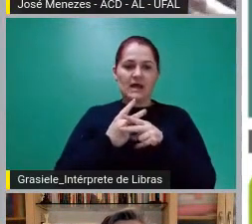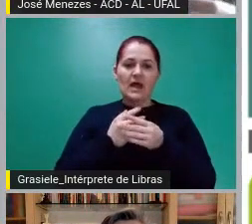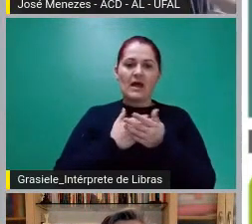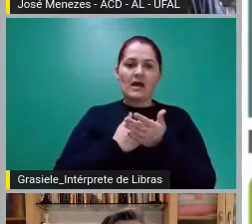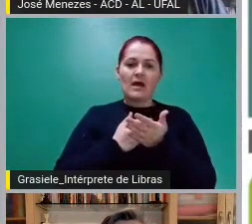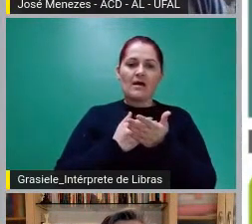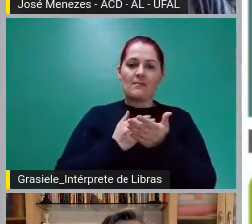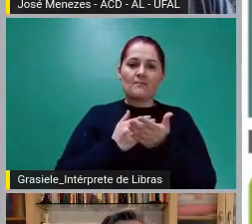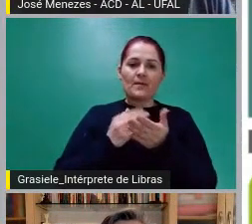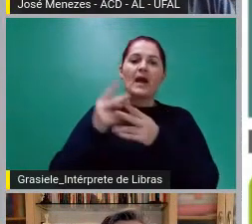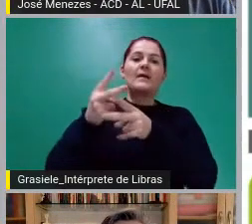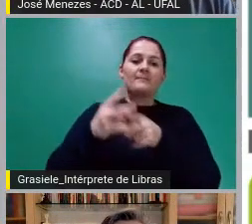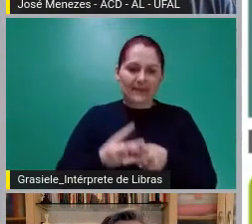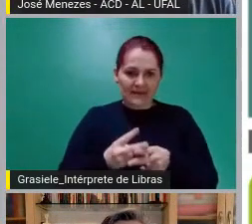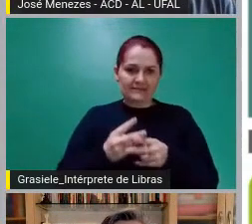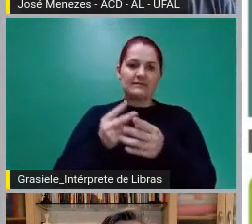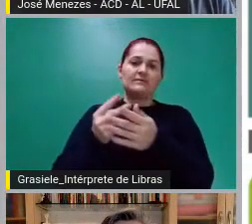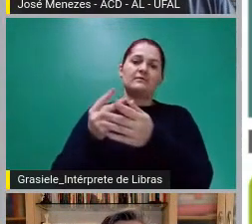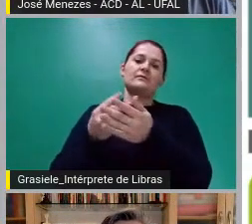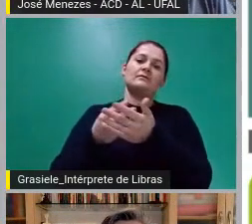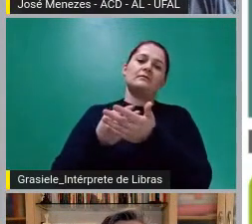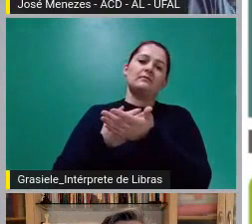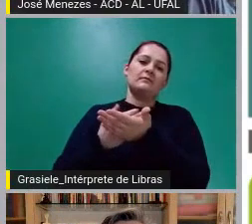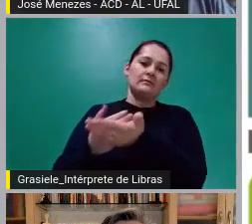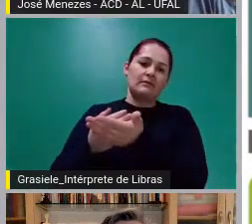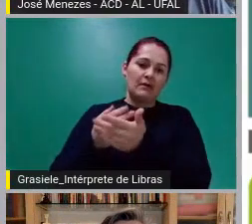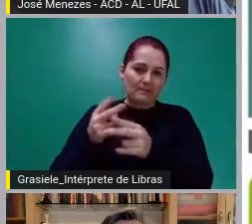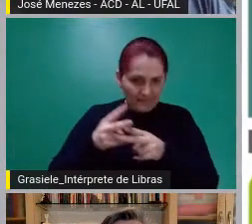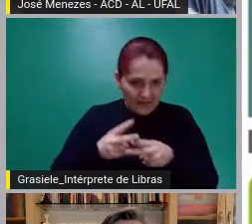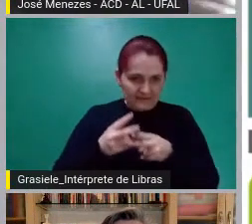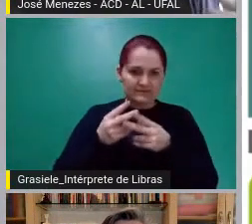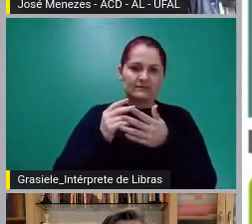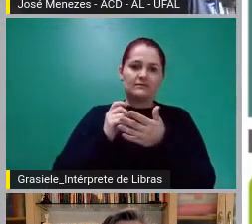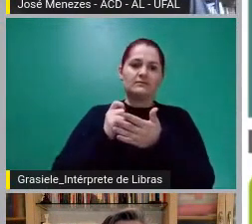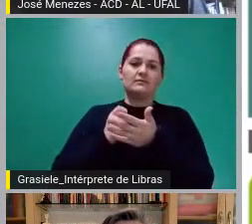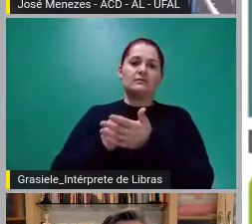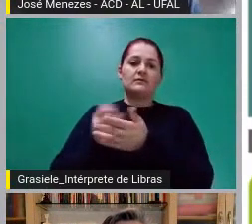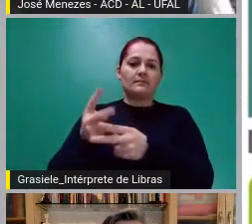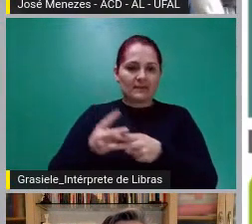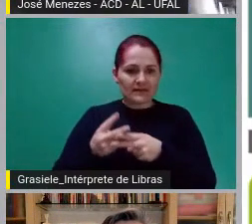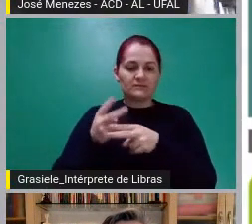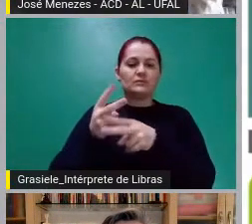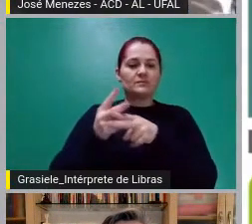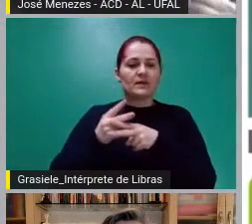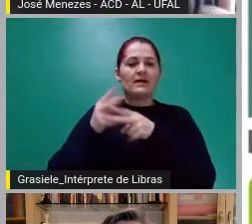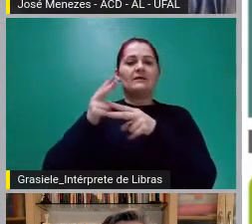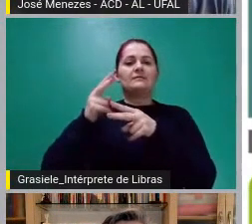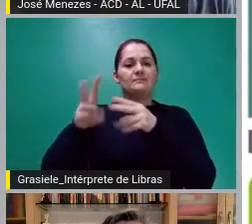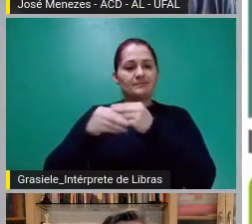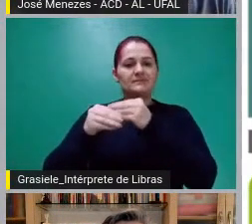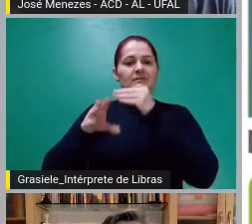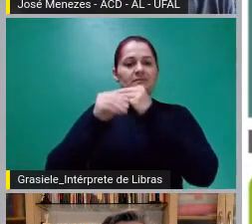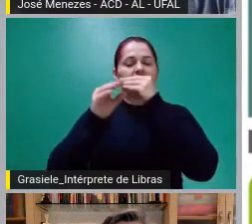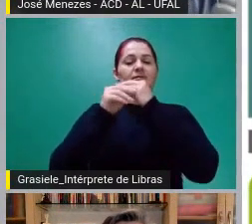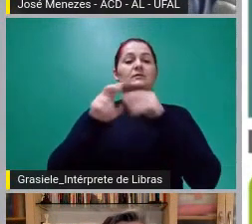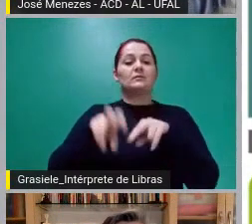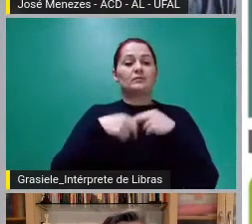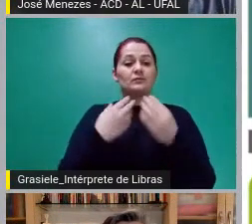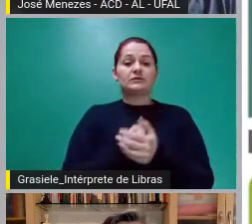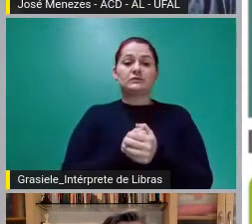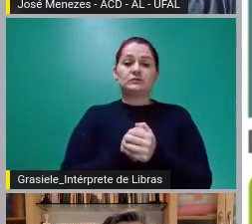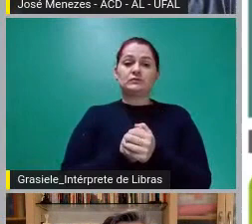fonte, ela passa a ser dívida federal. Mas o que vai acontecer? O que vai acontecer é que vai ser exigido uma taxa de